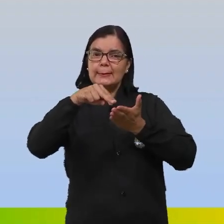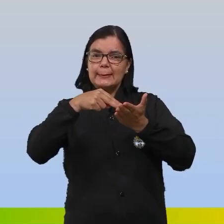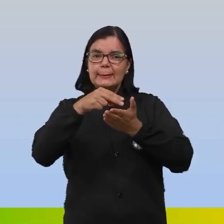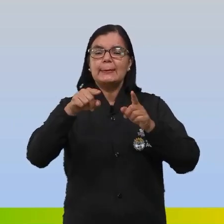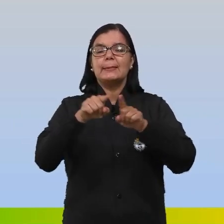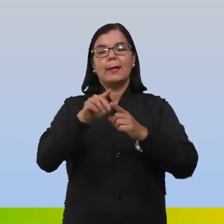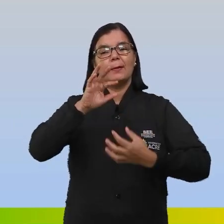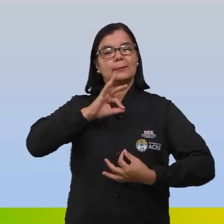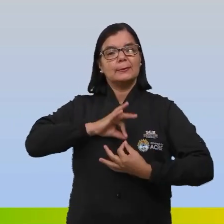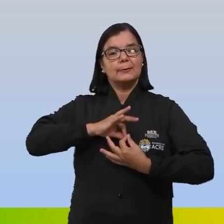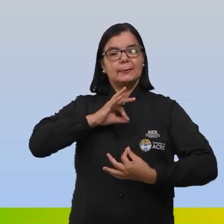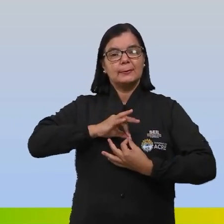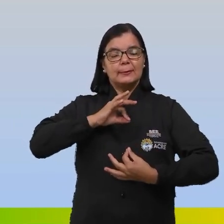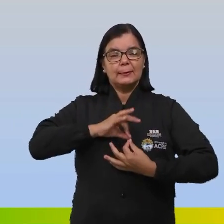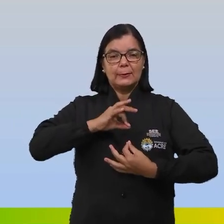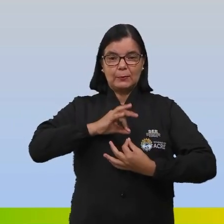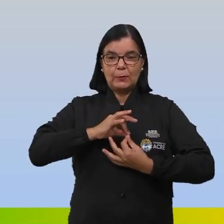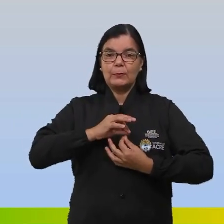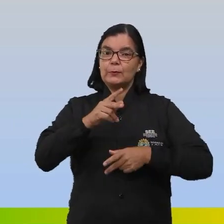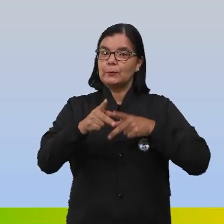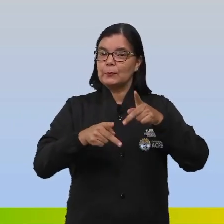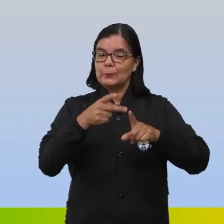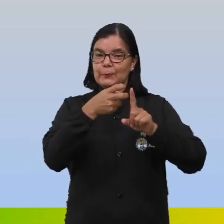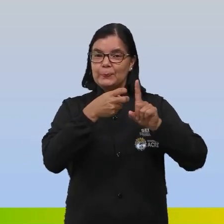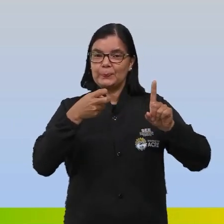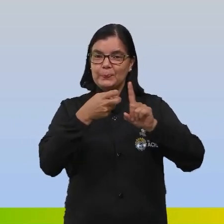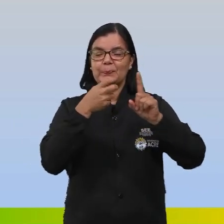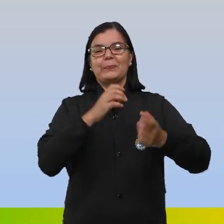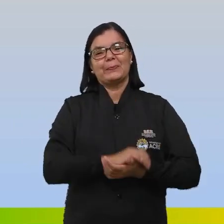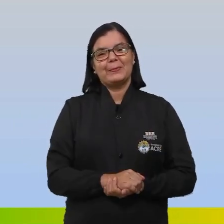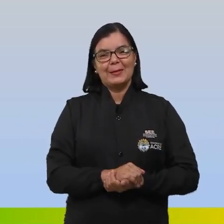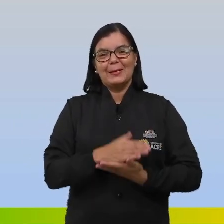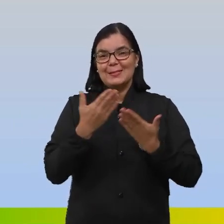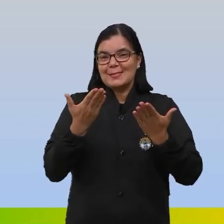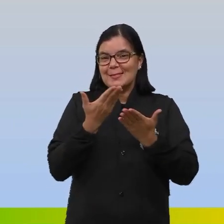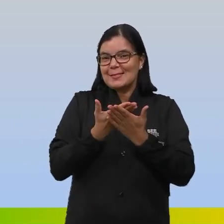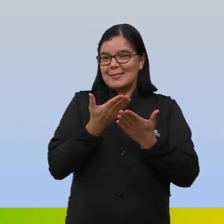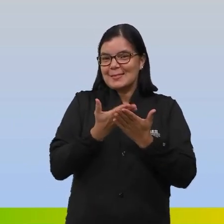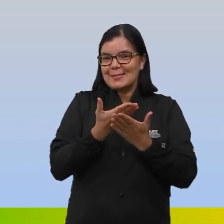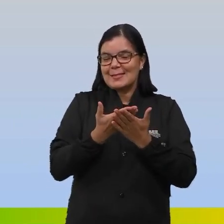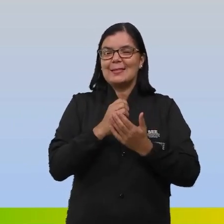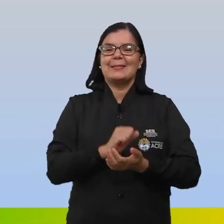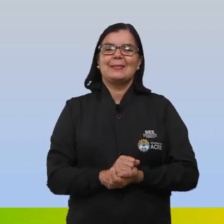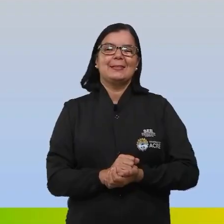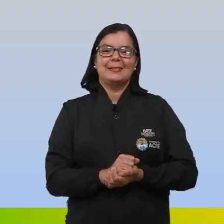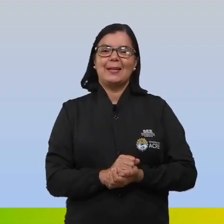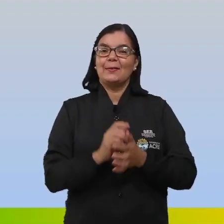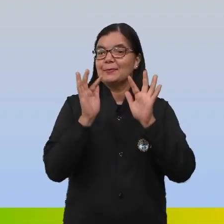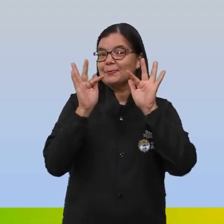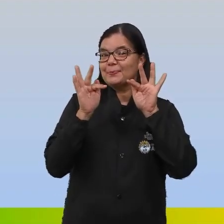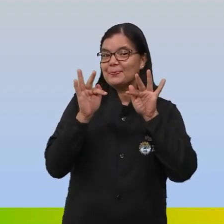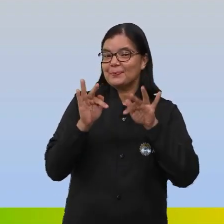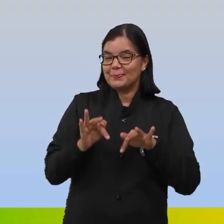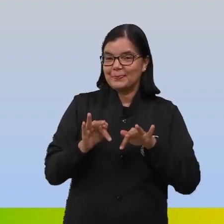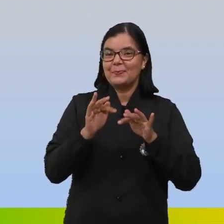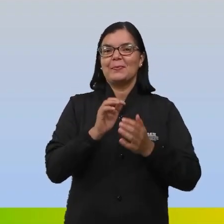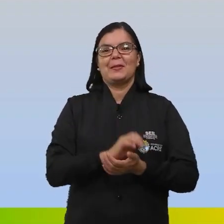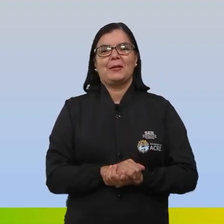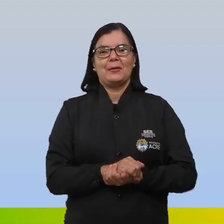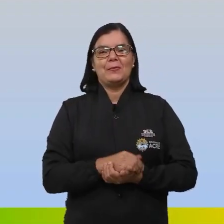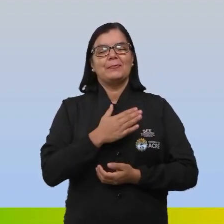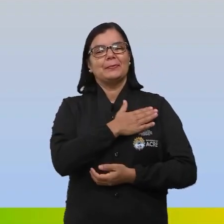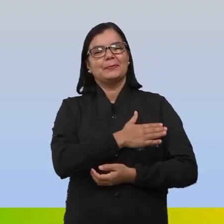e a espiritualidade dos povos originários. Então, a nossa aula de hoje está finalizando.